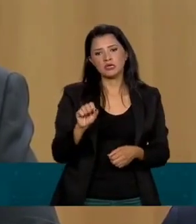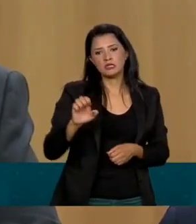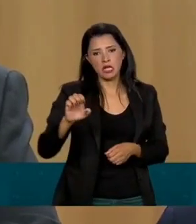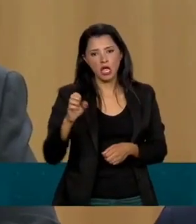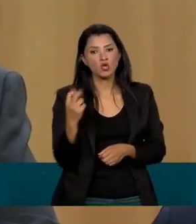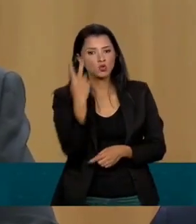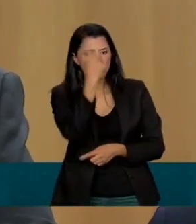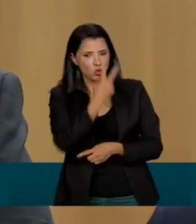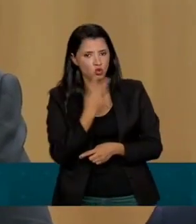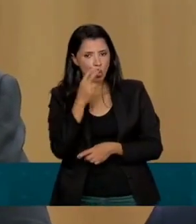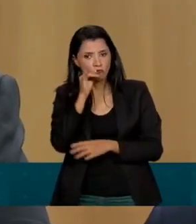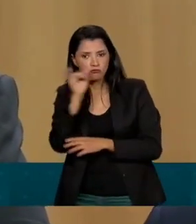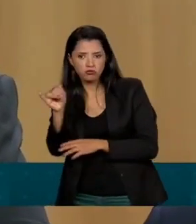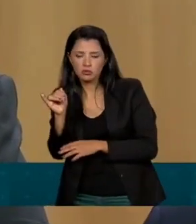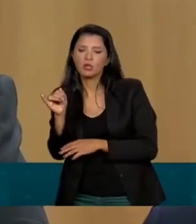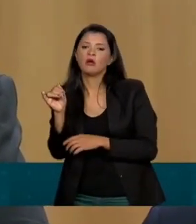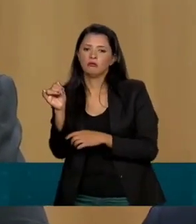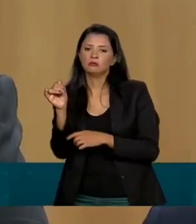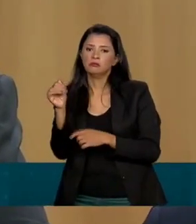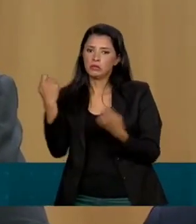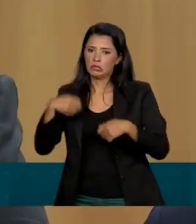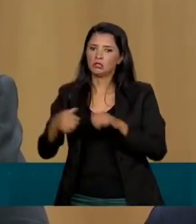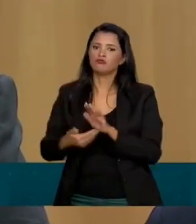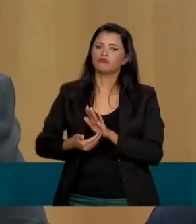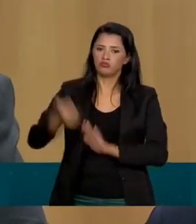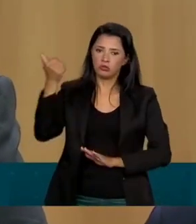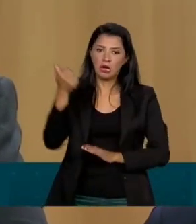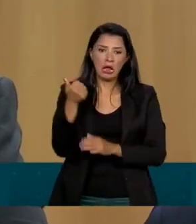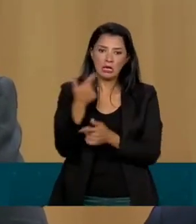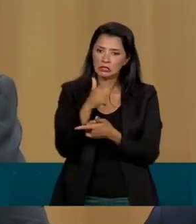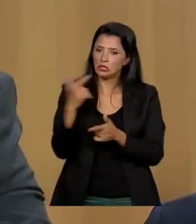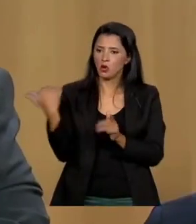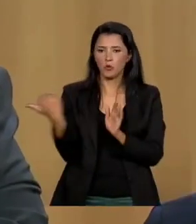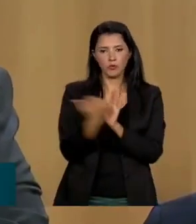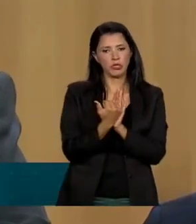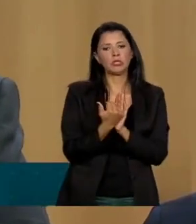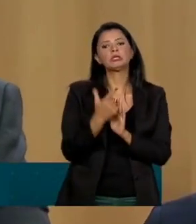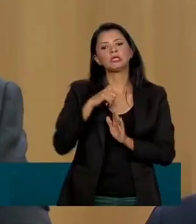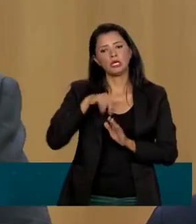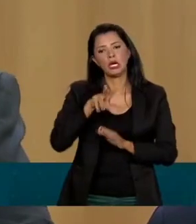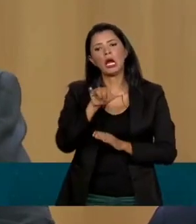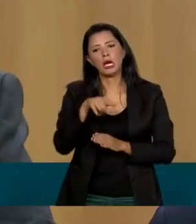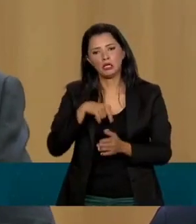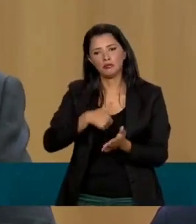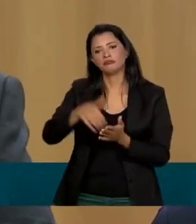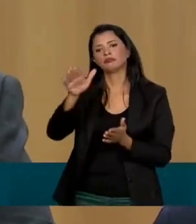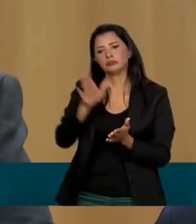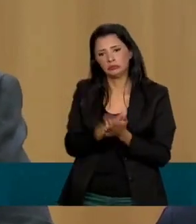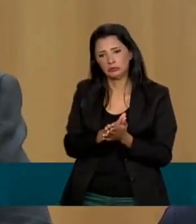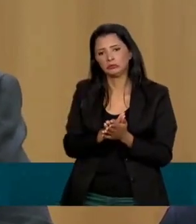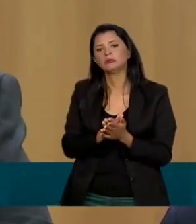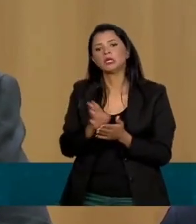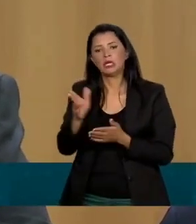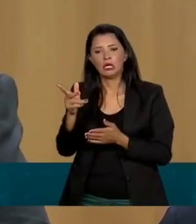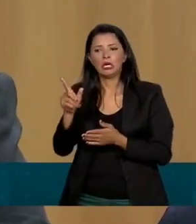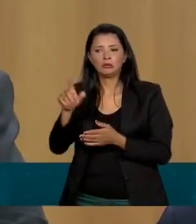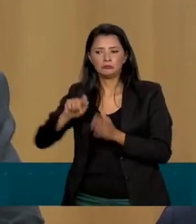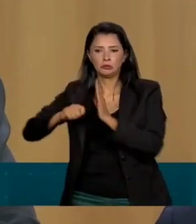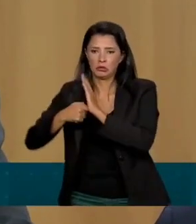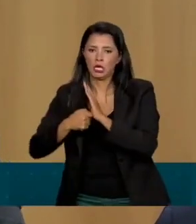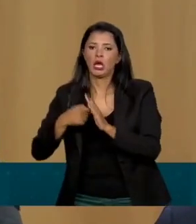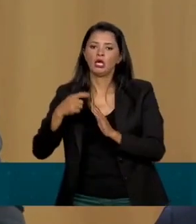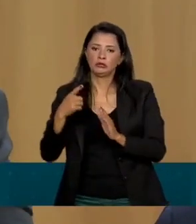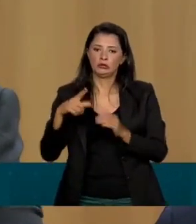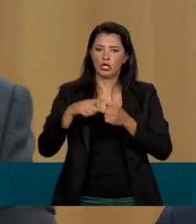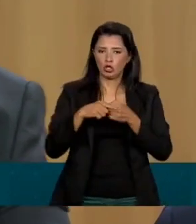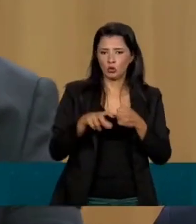horas. E não havendo esse cumprimento, aí aquelas medidas a que fiz alusão, que estão nos